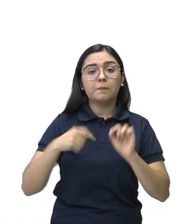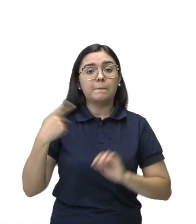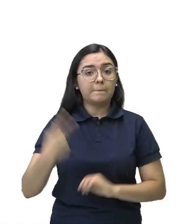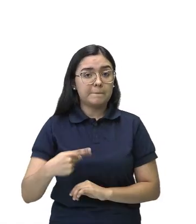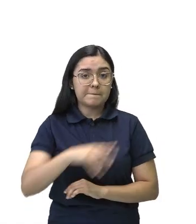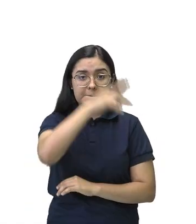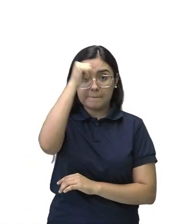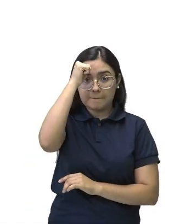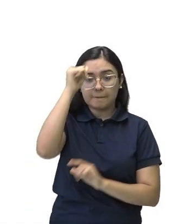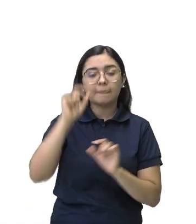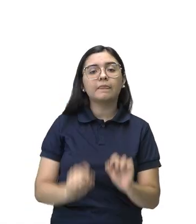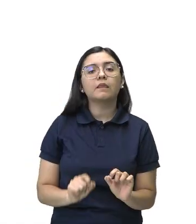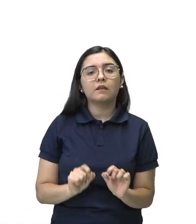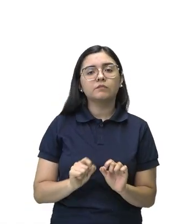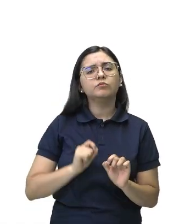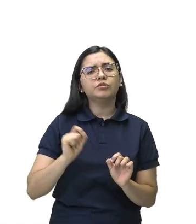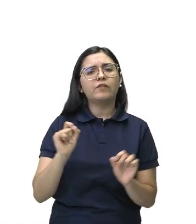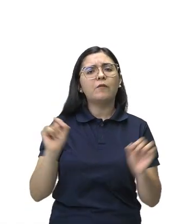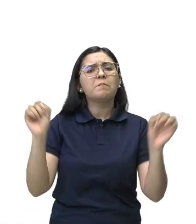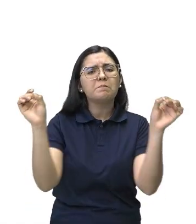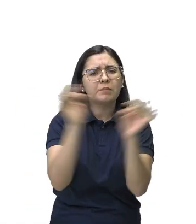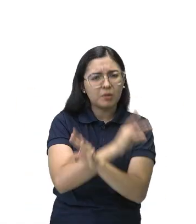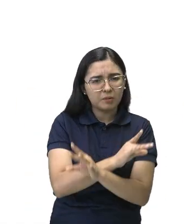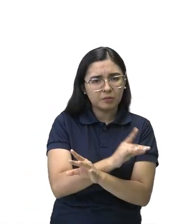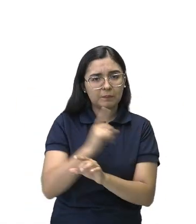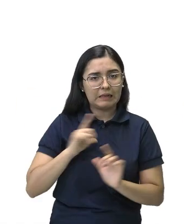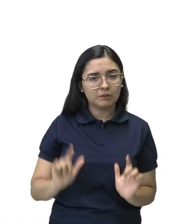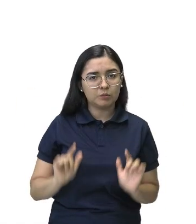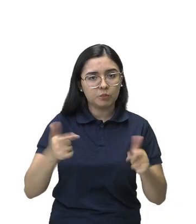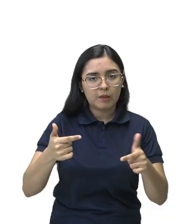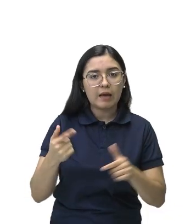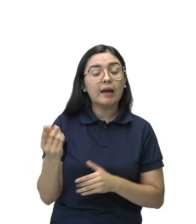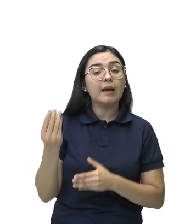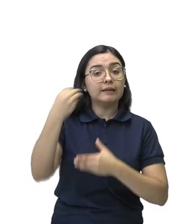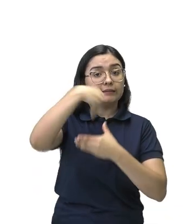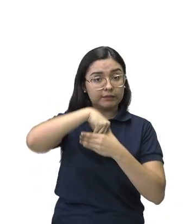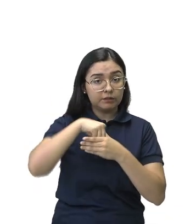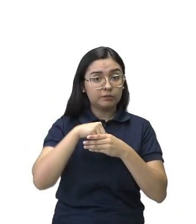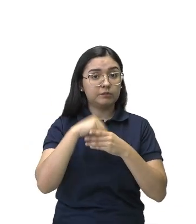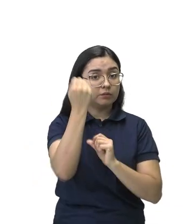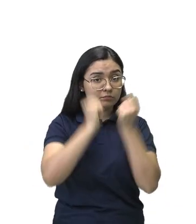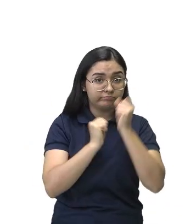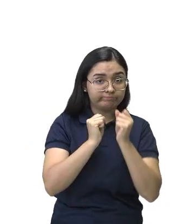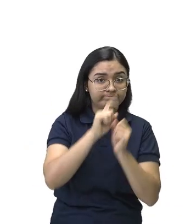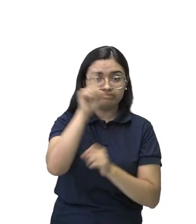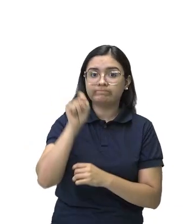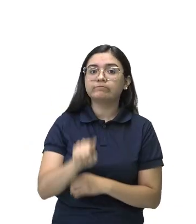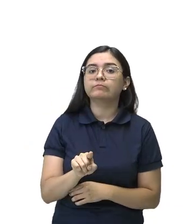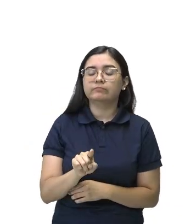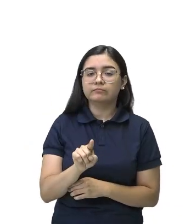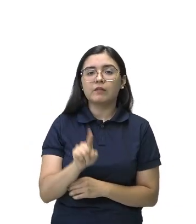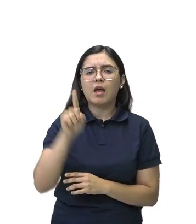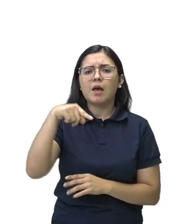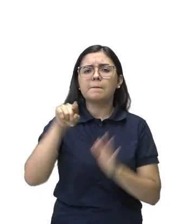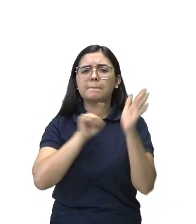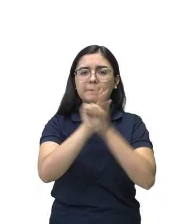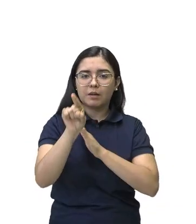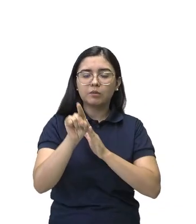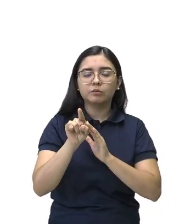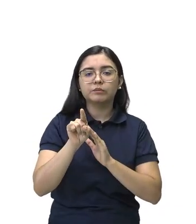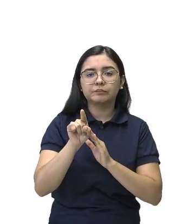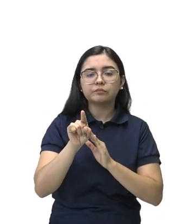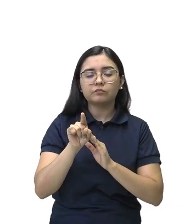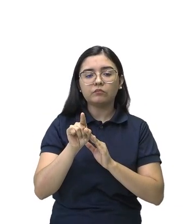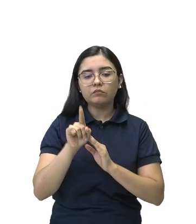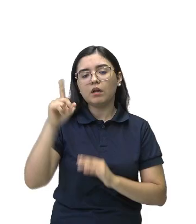de Manaus, estavam preparados para atuar dentro dessas indústrias? Esta pergunta que a gente